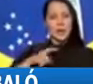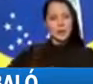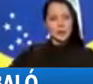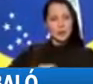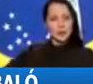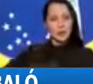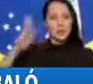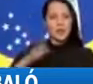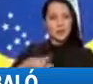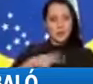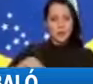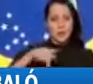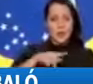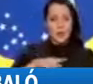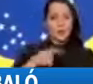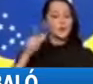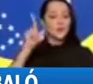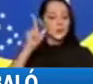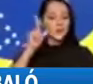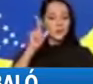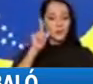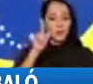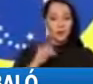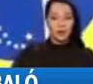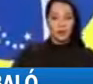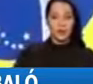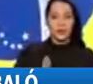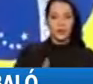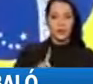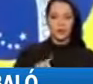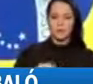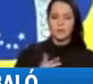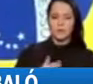foi proclamada a 74